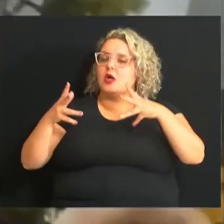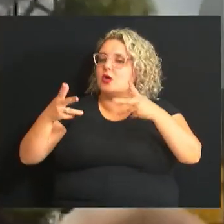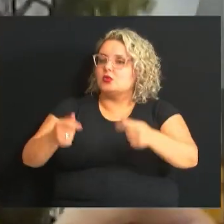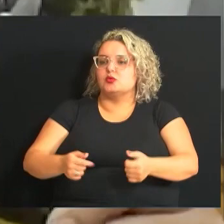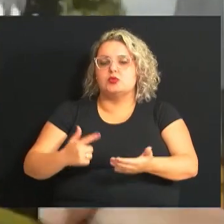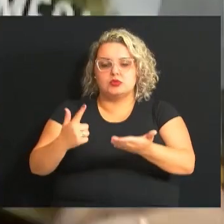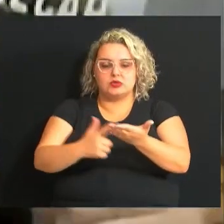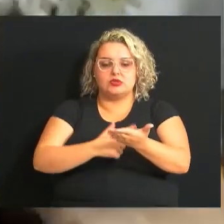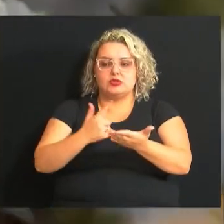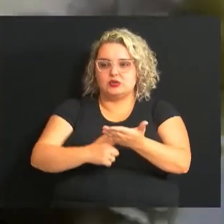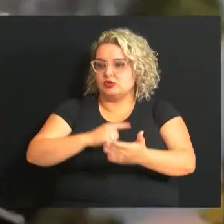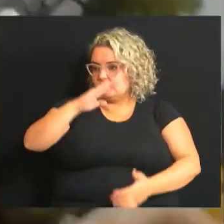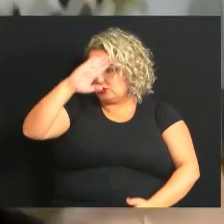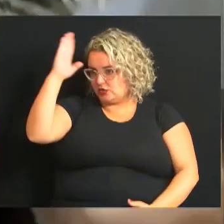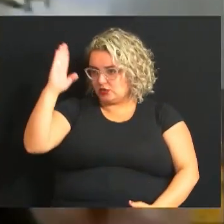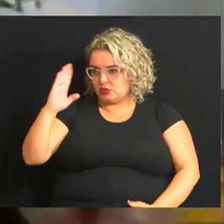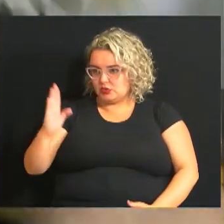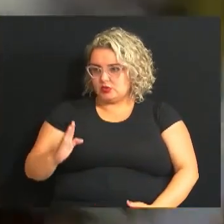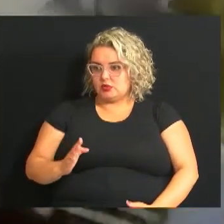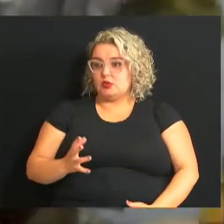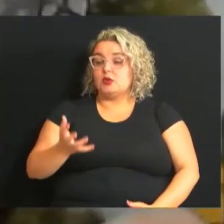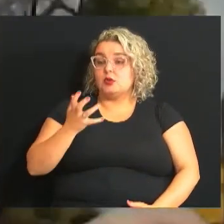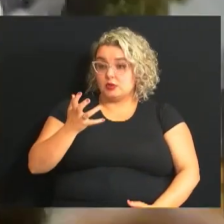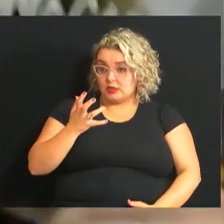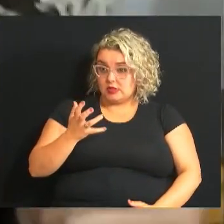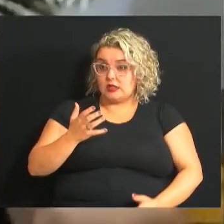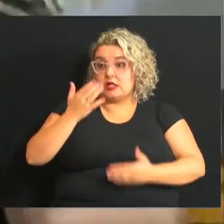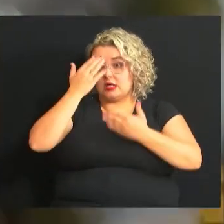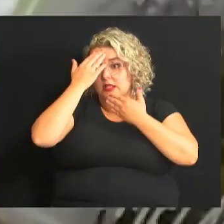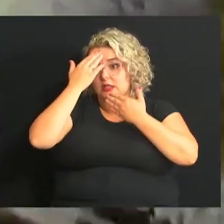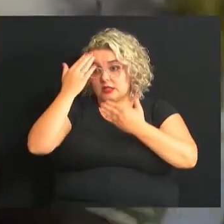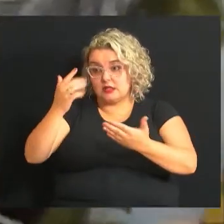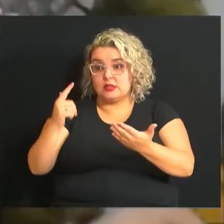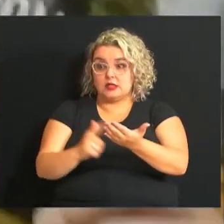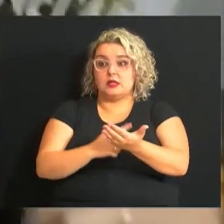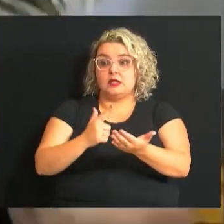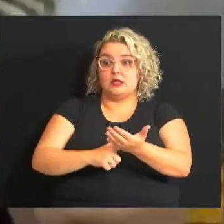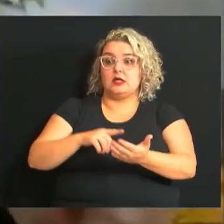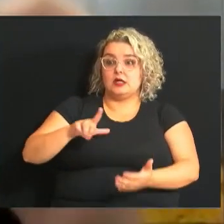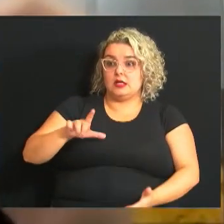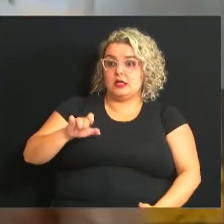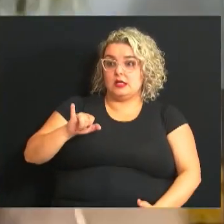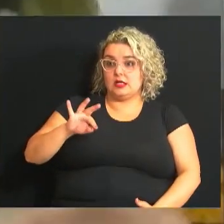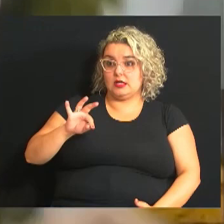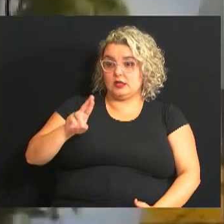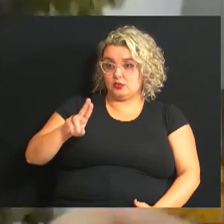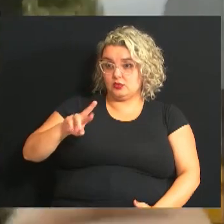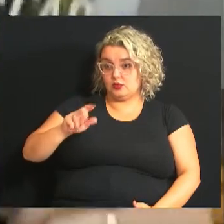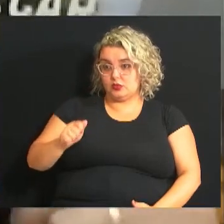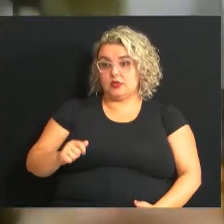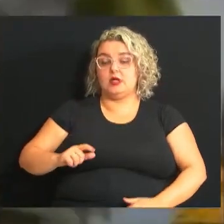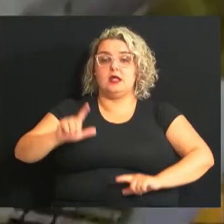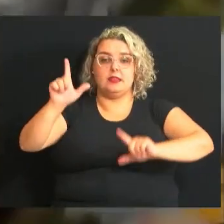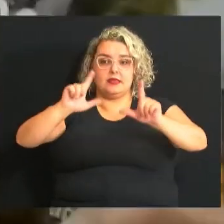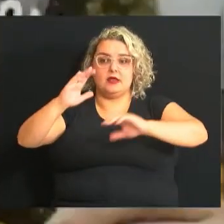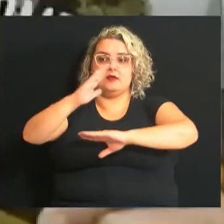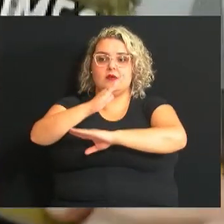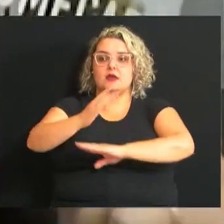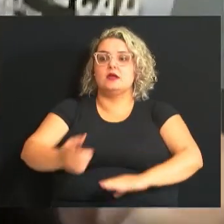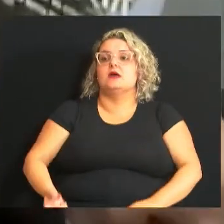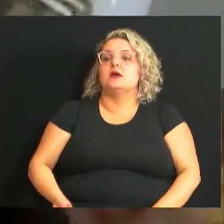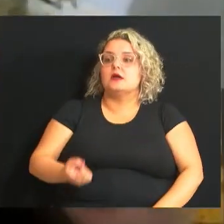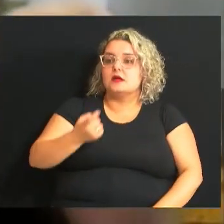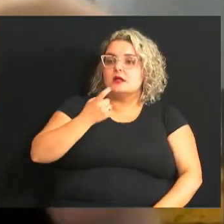do Brasil. Eu gostaria muito aí de agradecer a Livraria Leitura, TV Câmara de Campinas, a editora Apres, que confiou